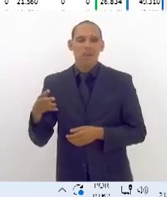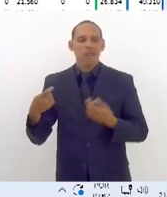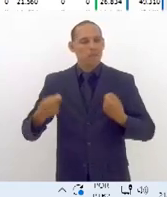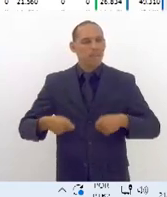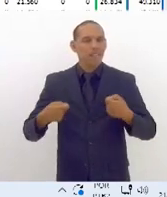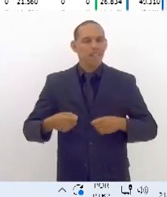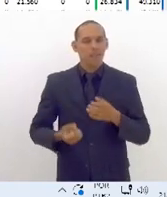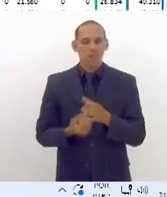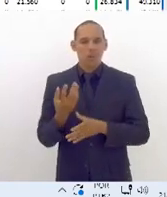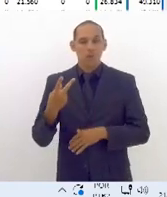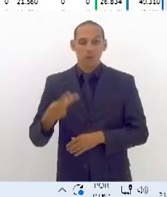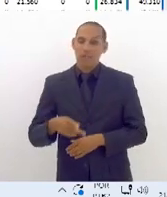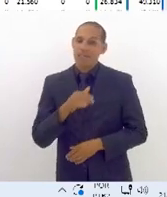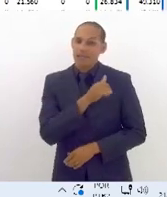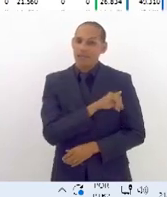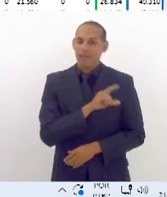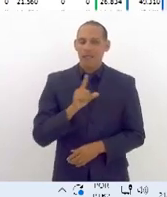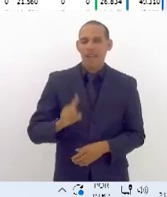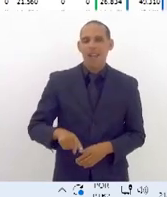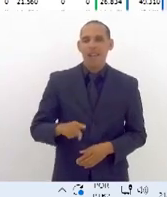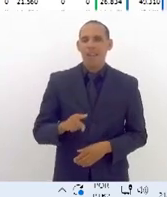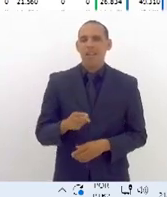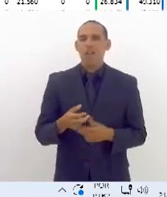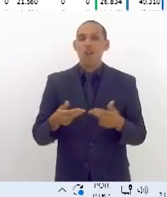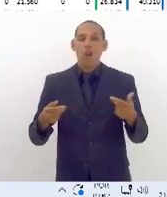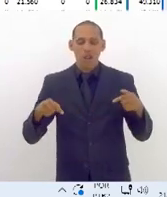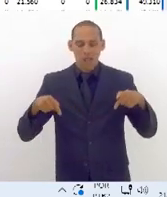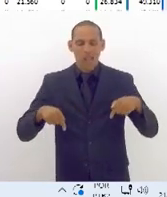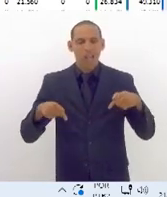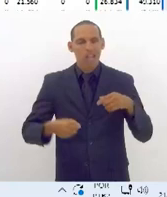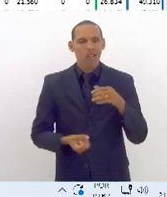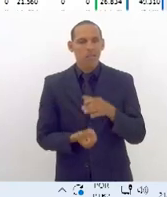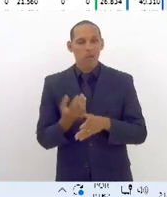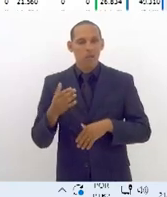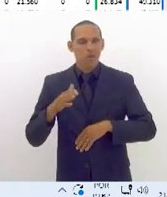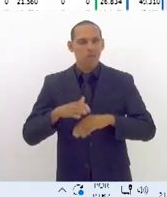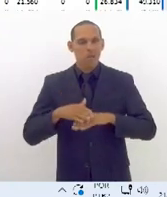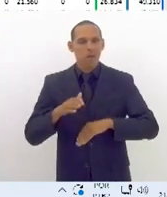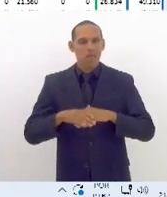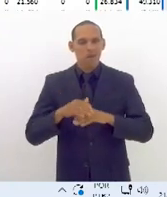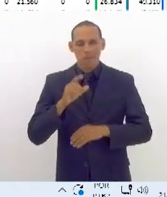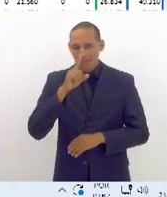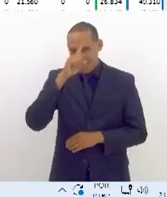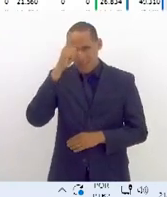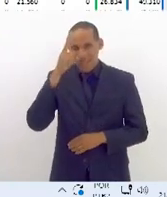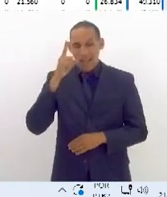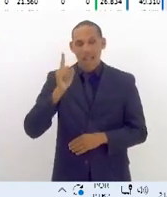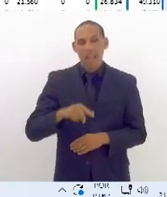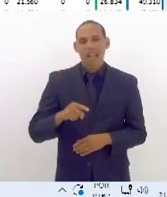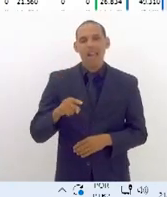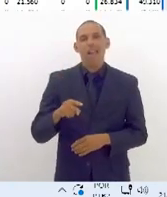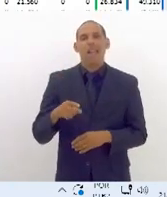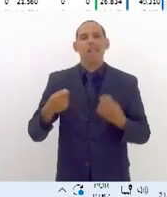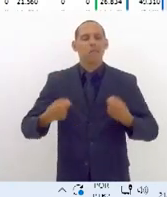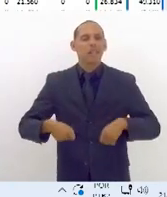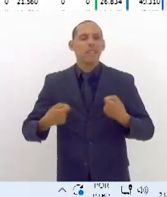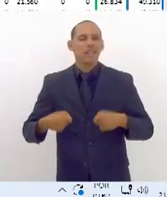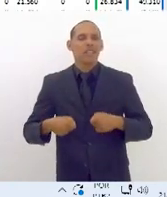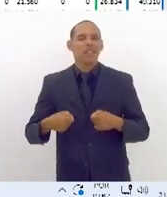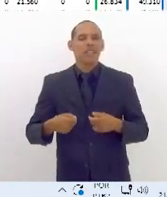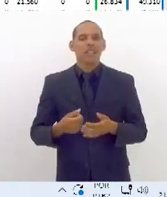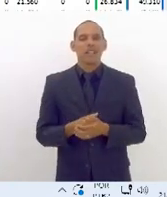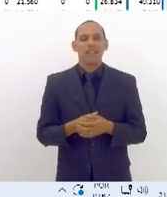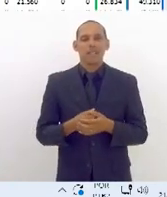produção do Rio de Janeiro aí a demanda pelo que é produzido no Rio de Janeiro a demanda por parte das atividades econômicas e a demanda final de